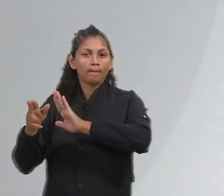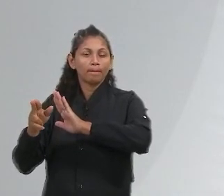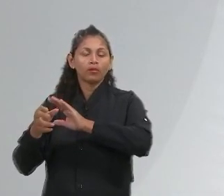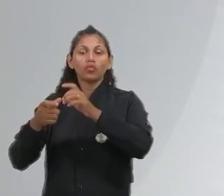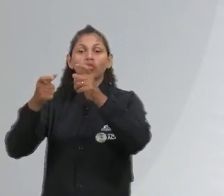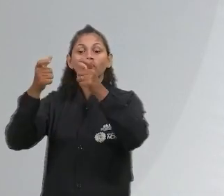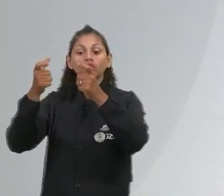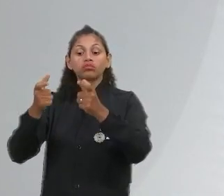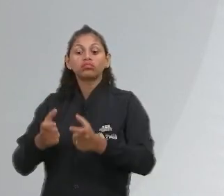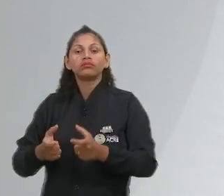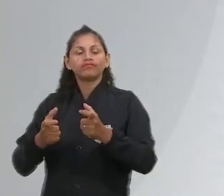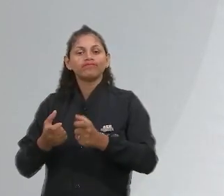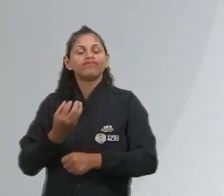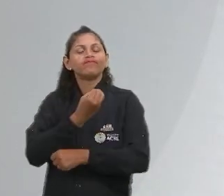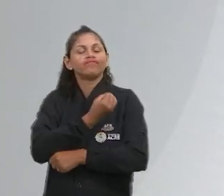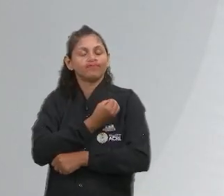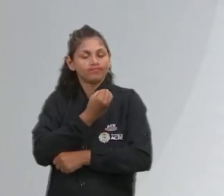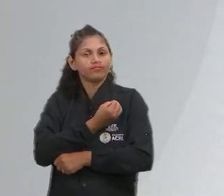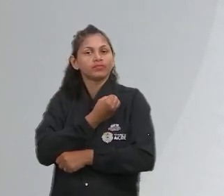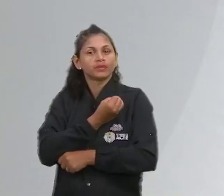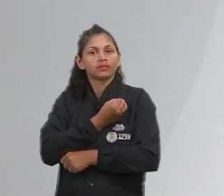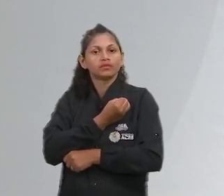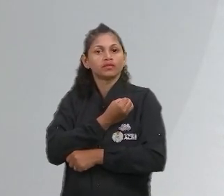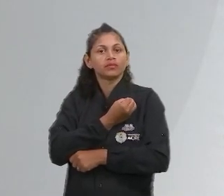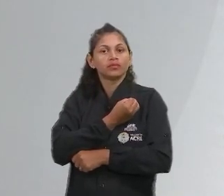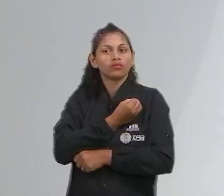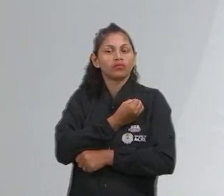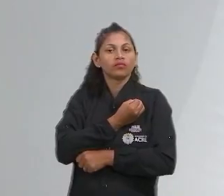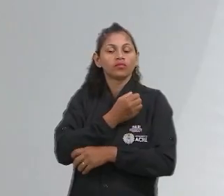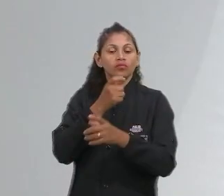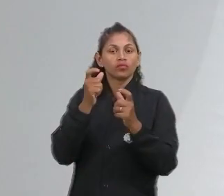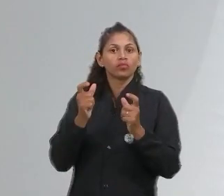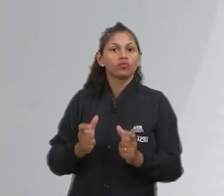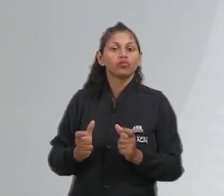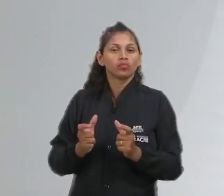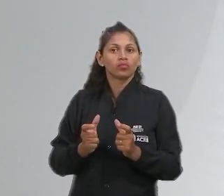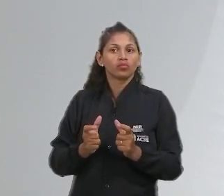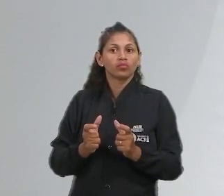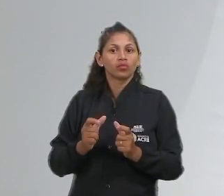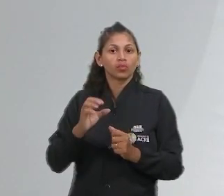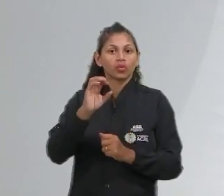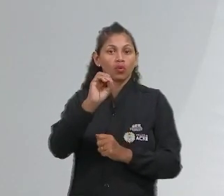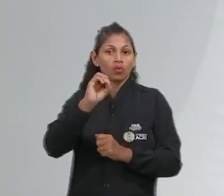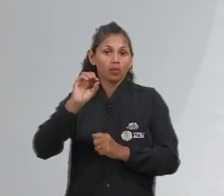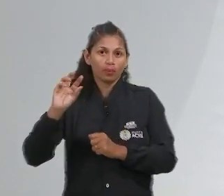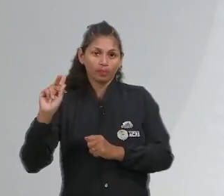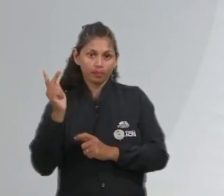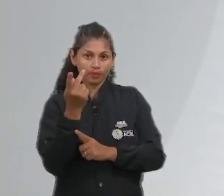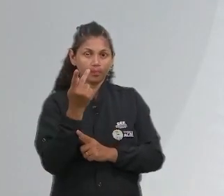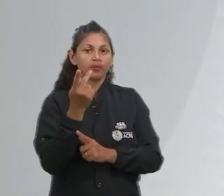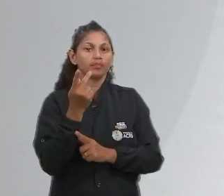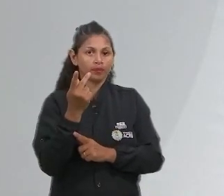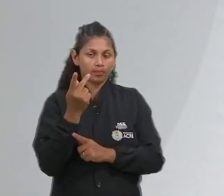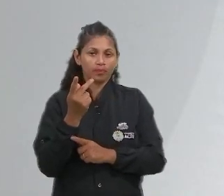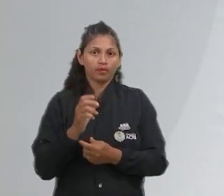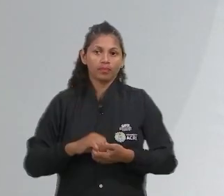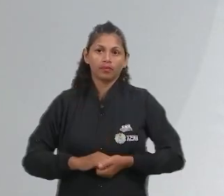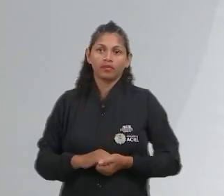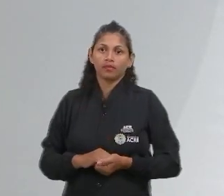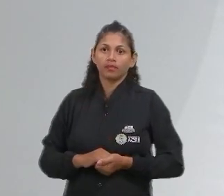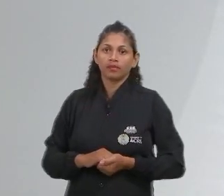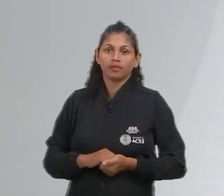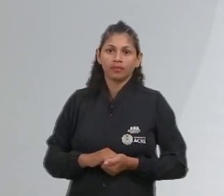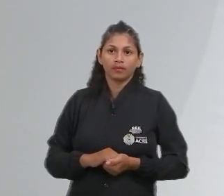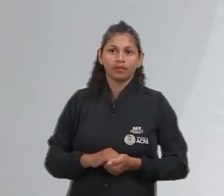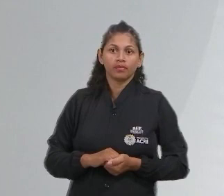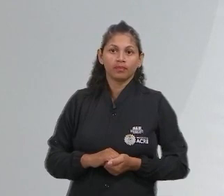a presença, em que carbono que está localizado o OH, tá? Então, é